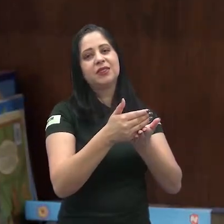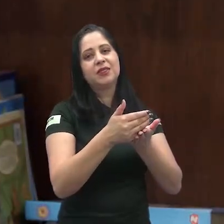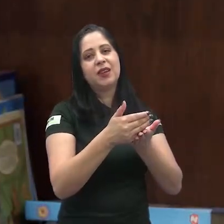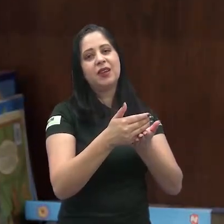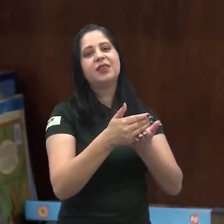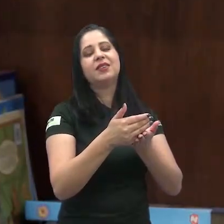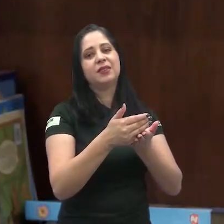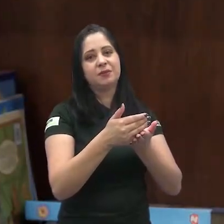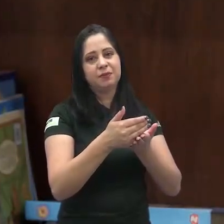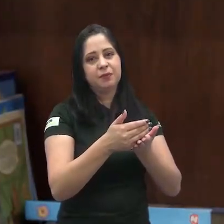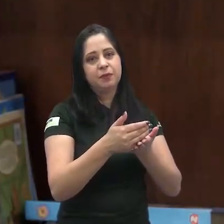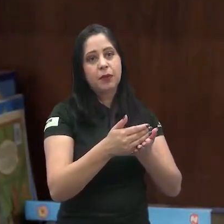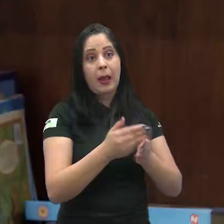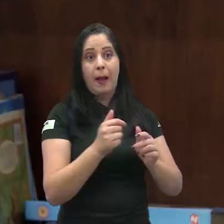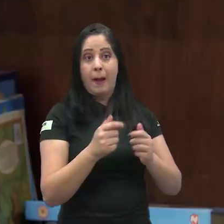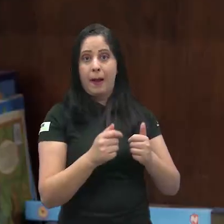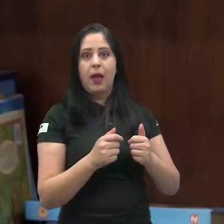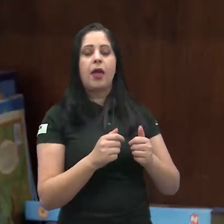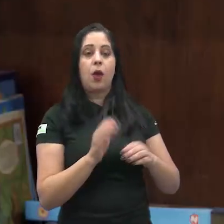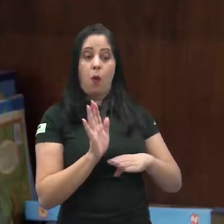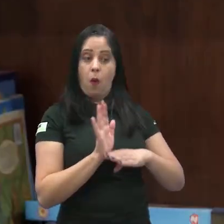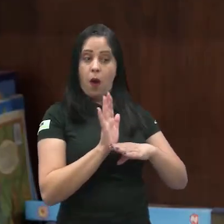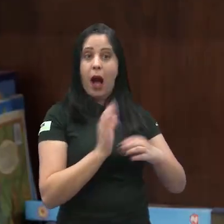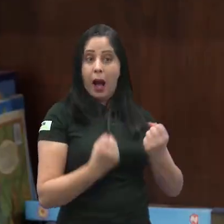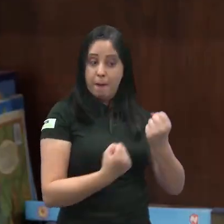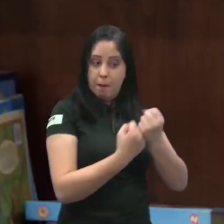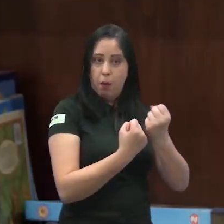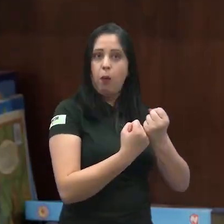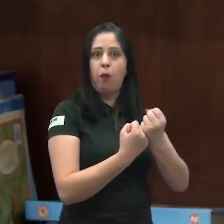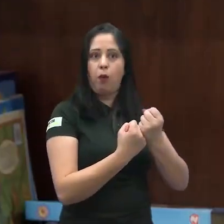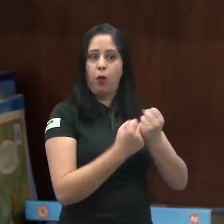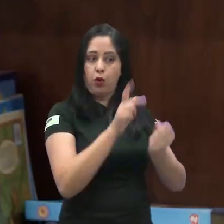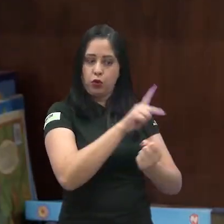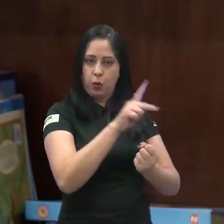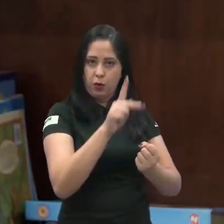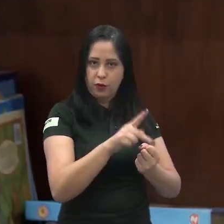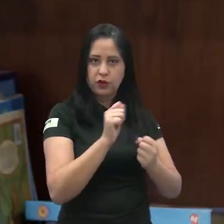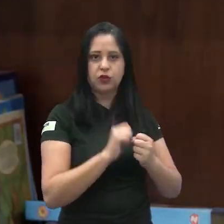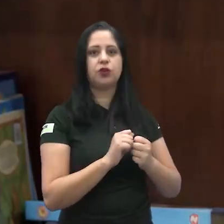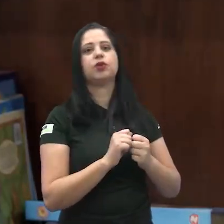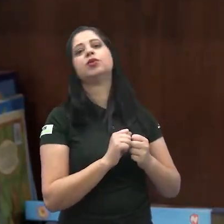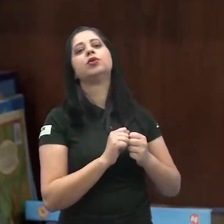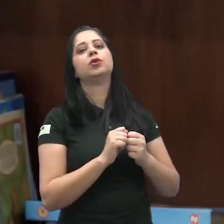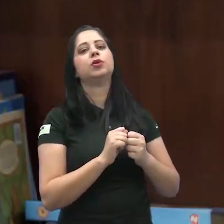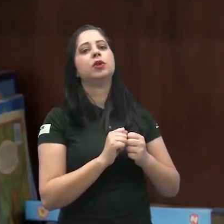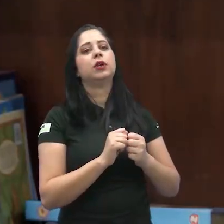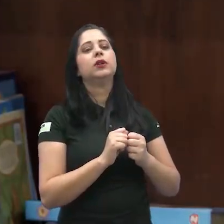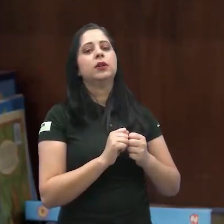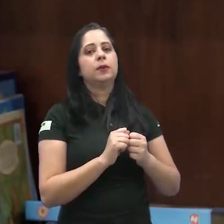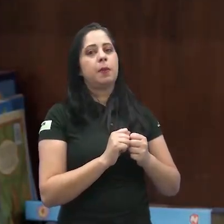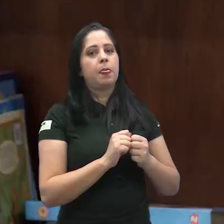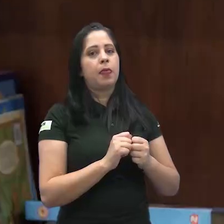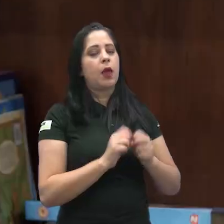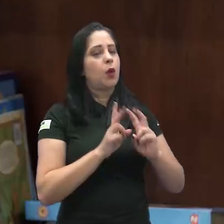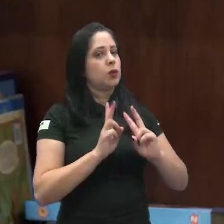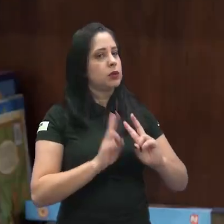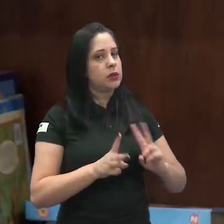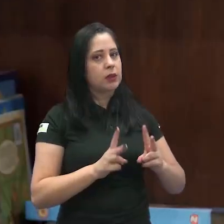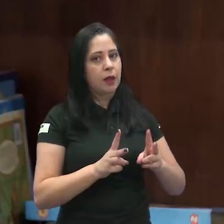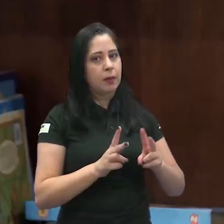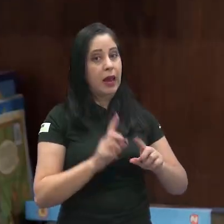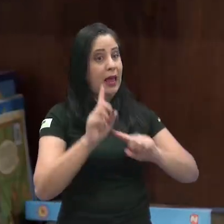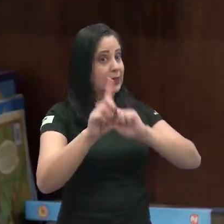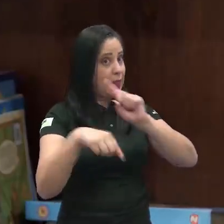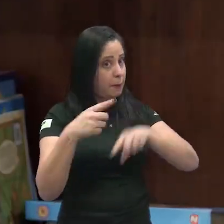já comecei como auxiliar de desenvolvimento infantil, todo o meu trajeto da faculdade, tudo aqui, né, acompanhando. Aí